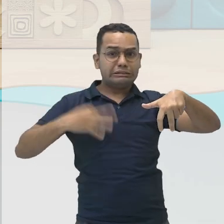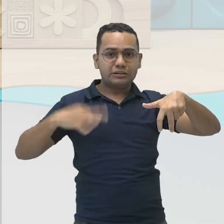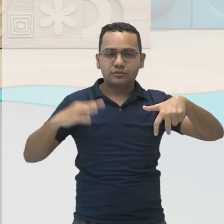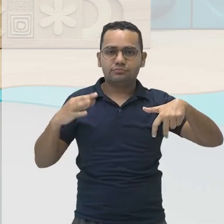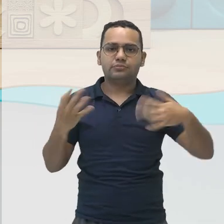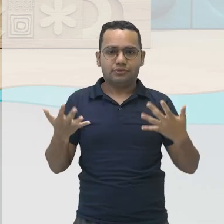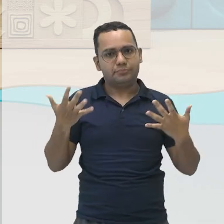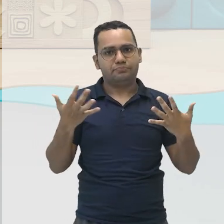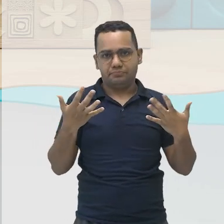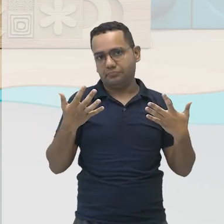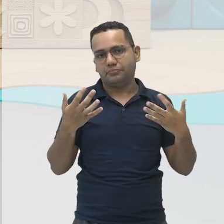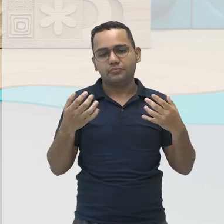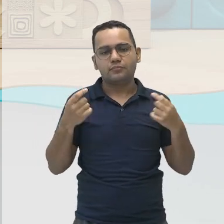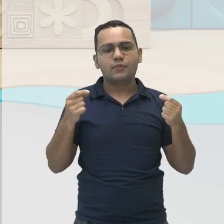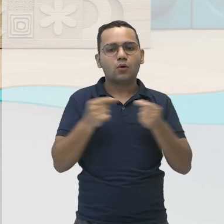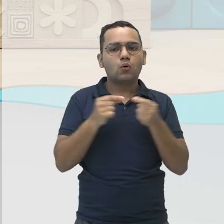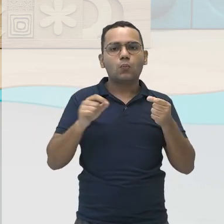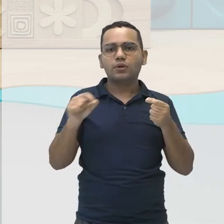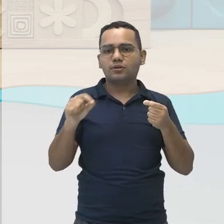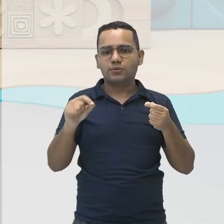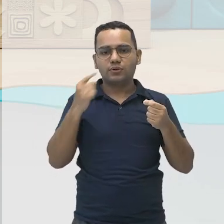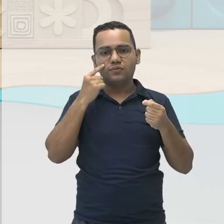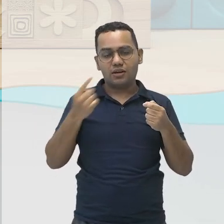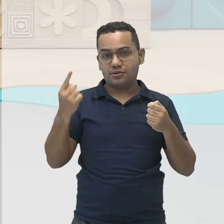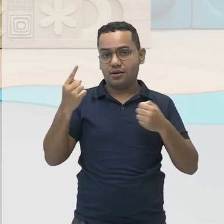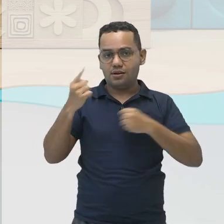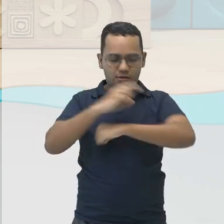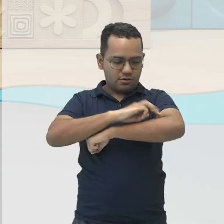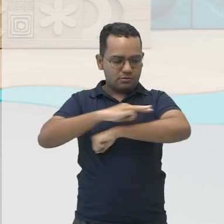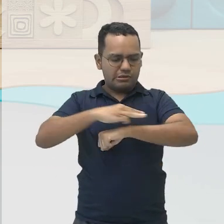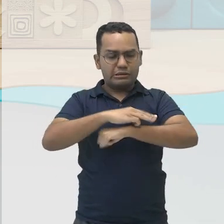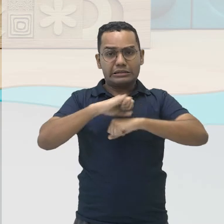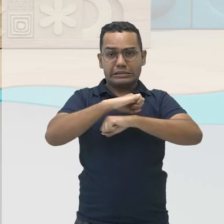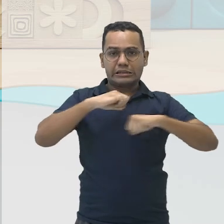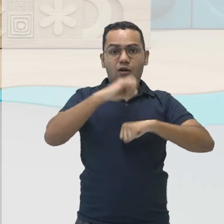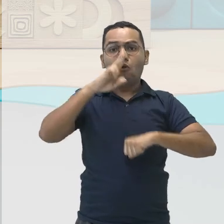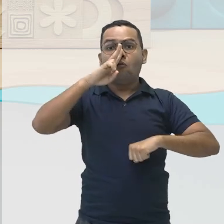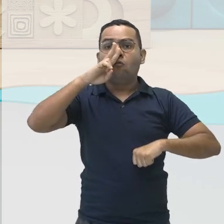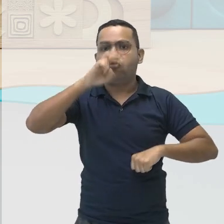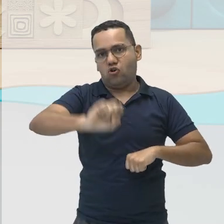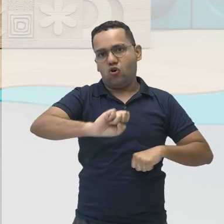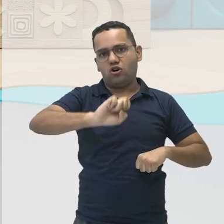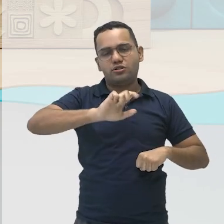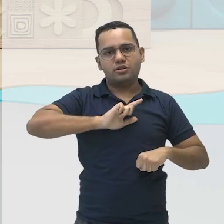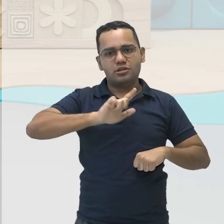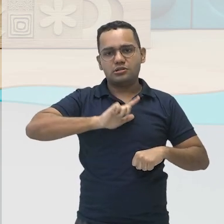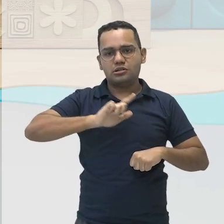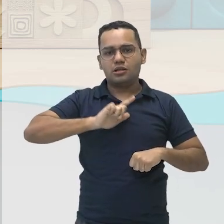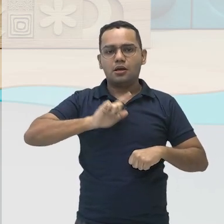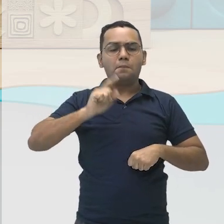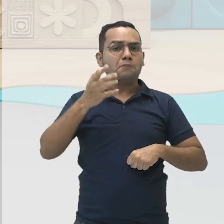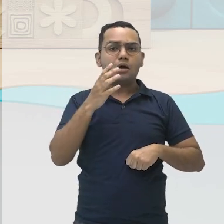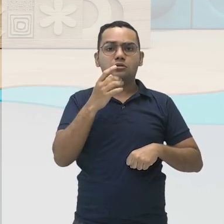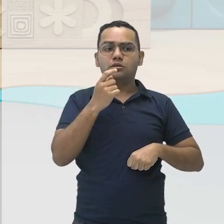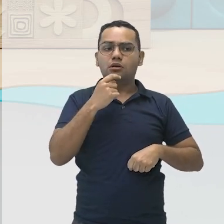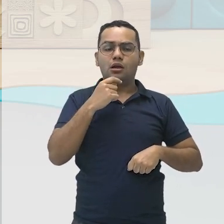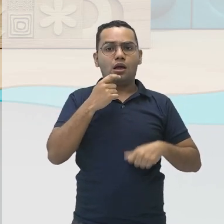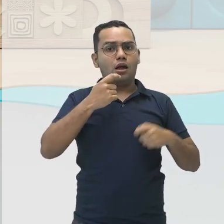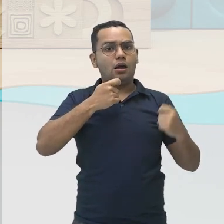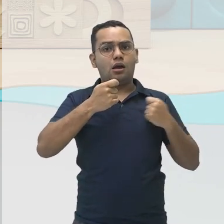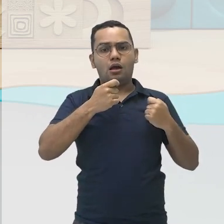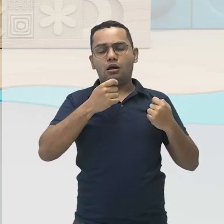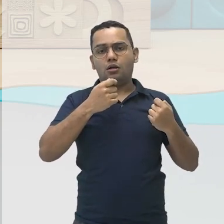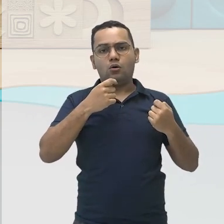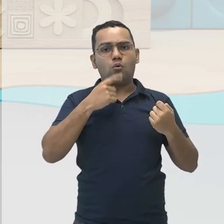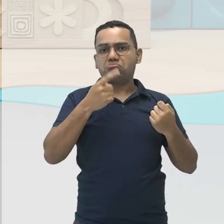está relacionada justamente a essa contração involuntária muito forte dos músculos, ok? E o que pode causar a cãibra? Vamos